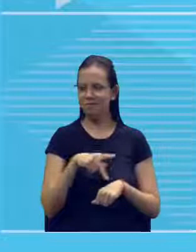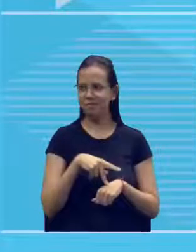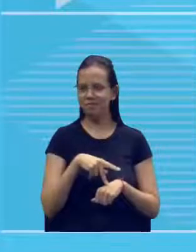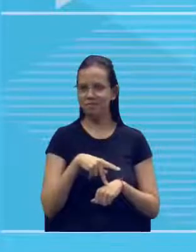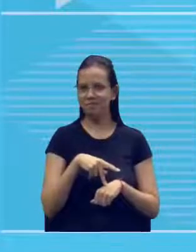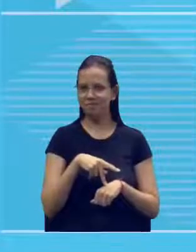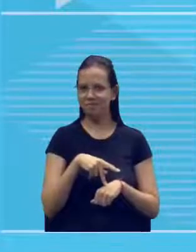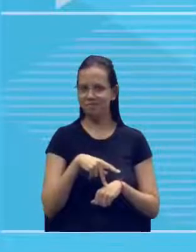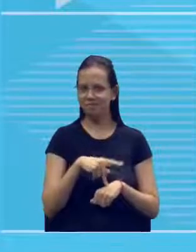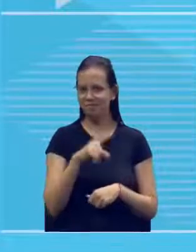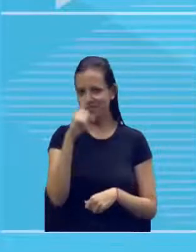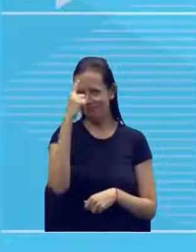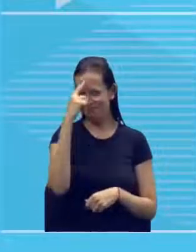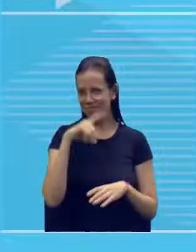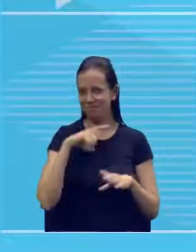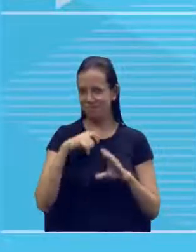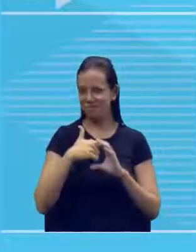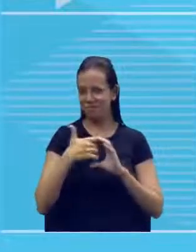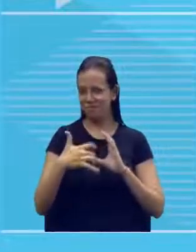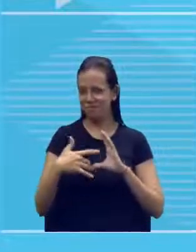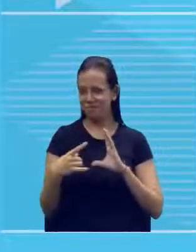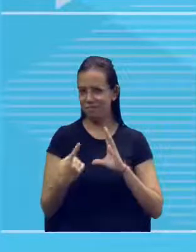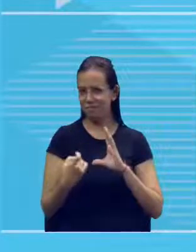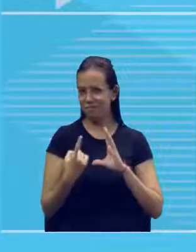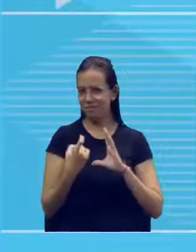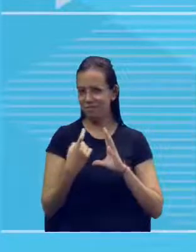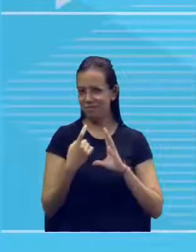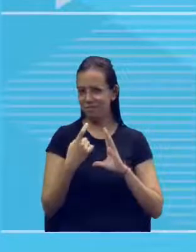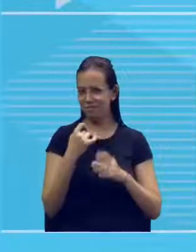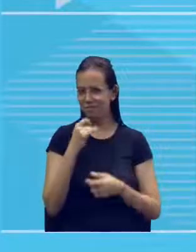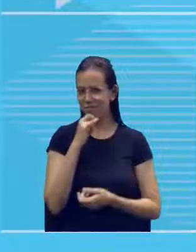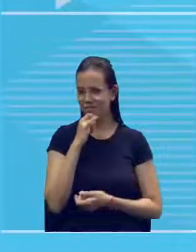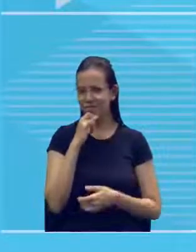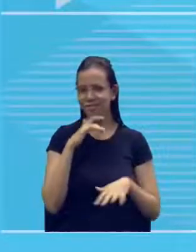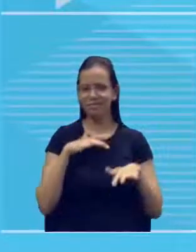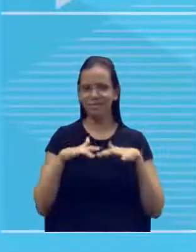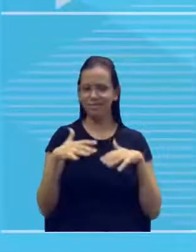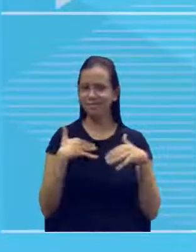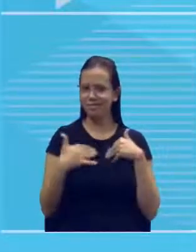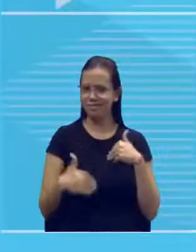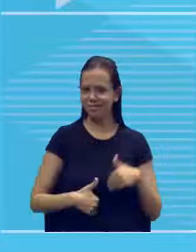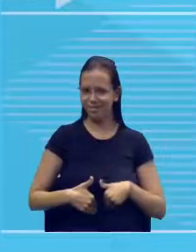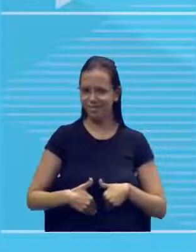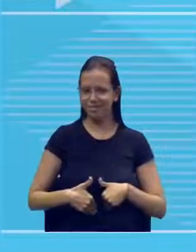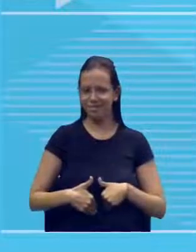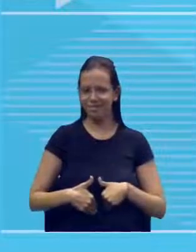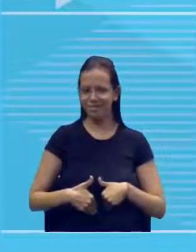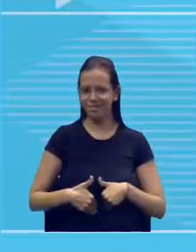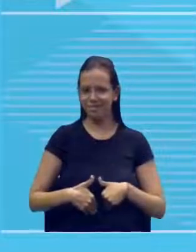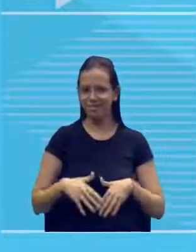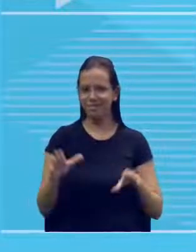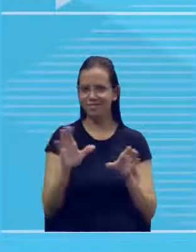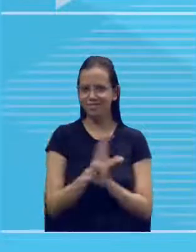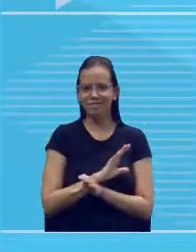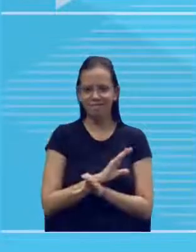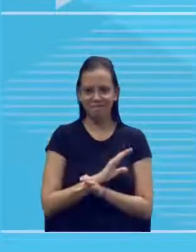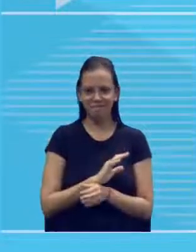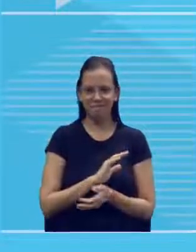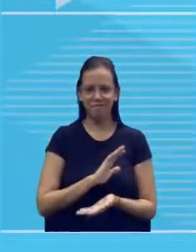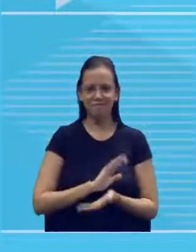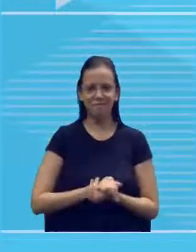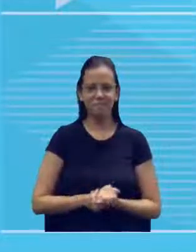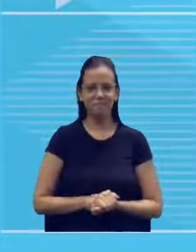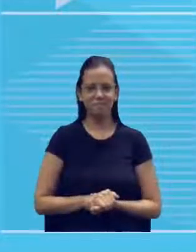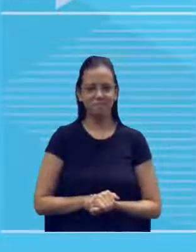são únicas, incluindo a movimentação corporal por inteiro.